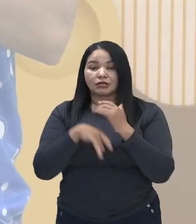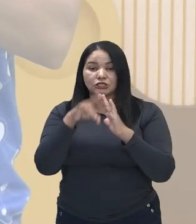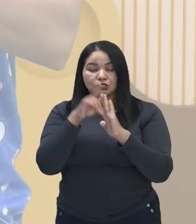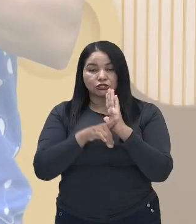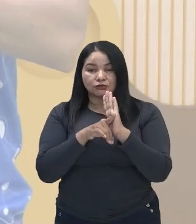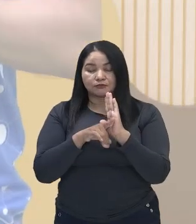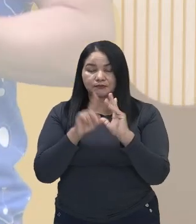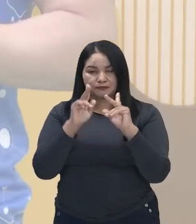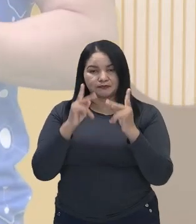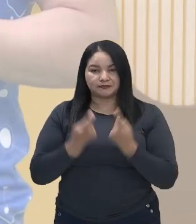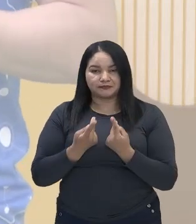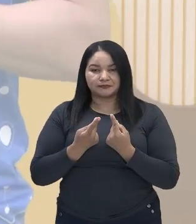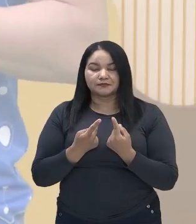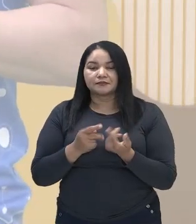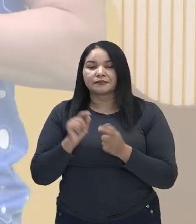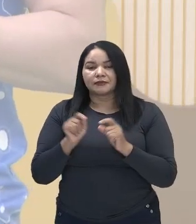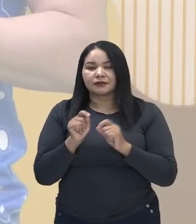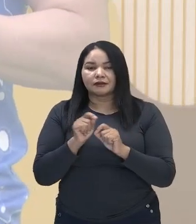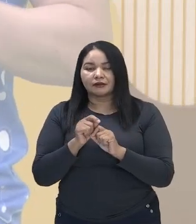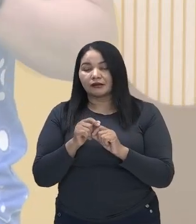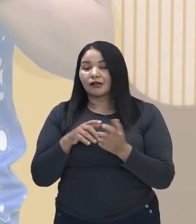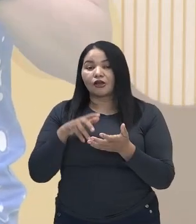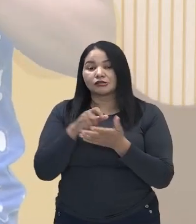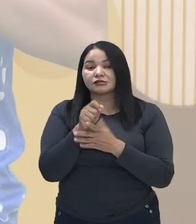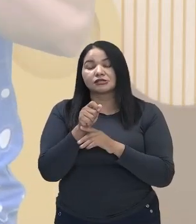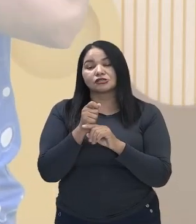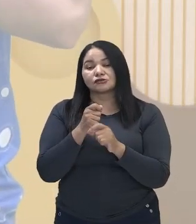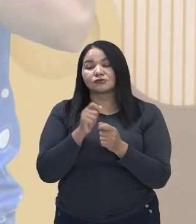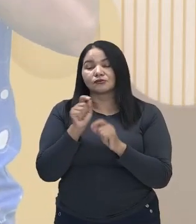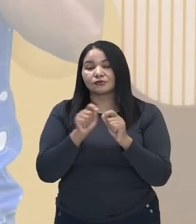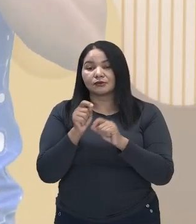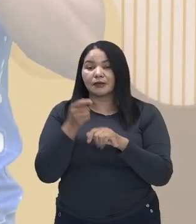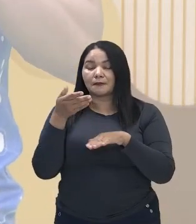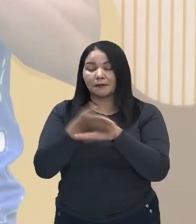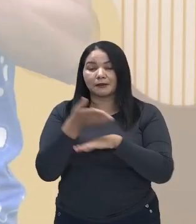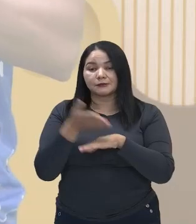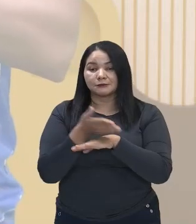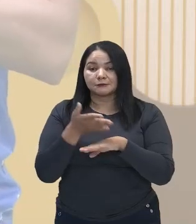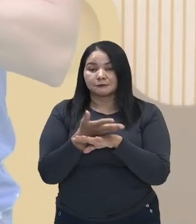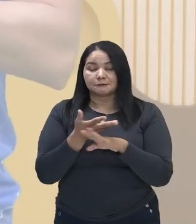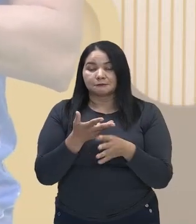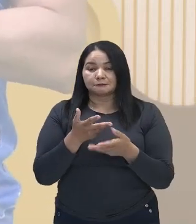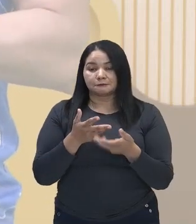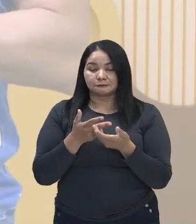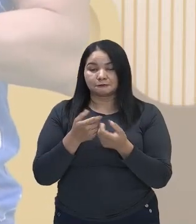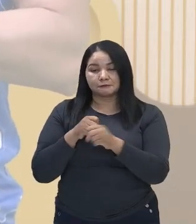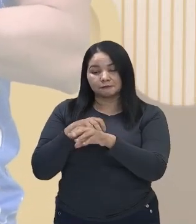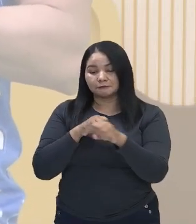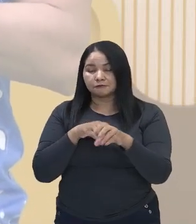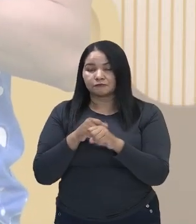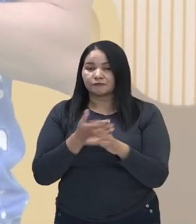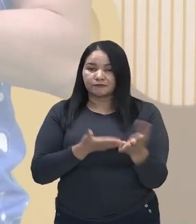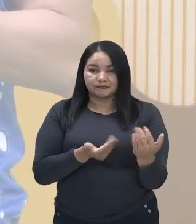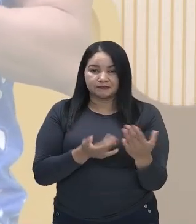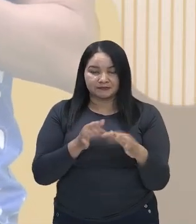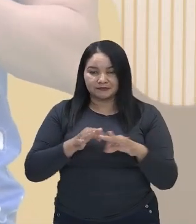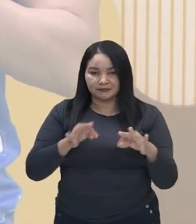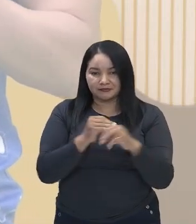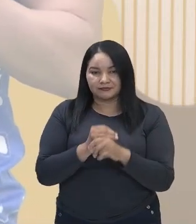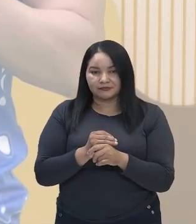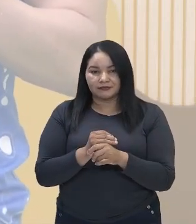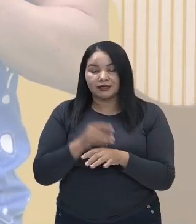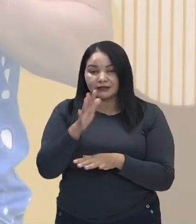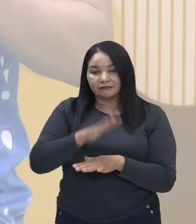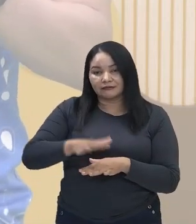da juventude, o acesso à educação de qualidade inclusiva a todos os jovens. Na área de saúde, você tem o acesso a serviços